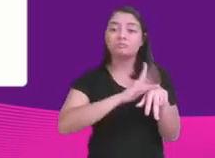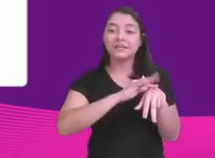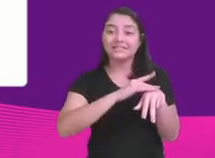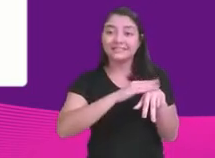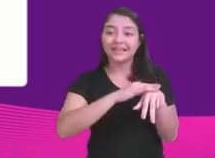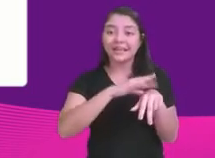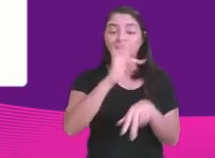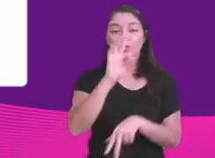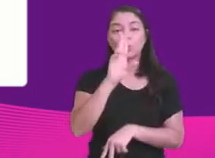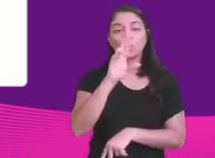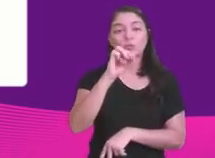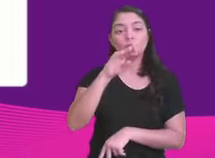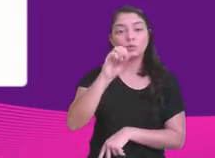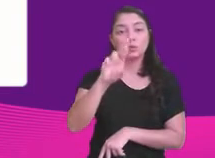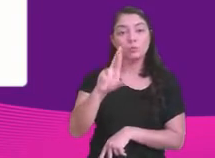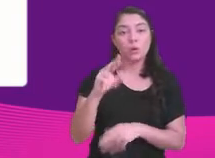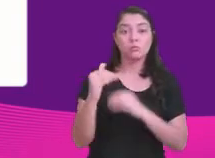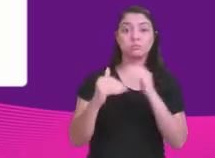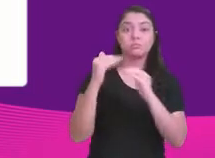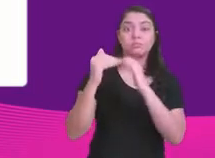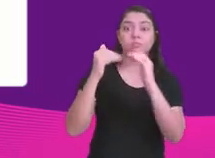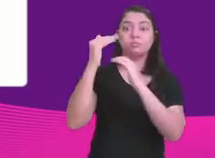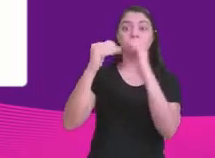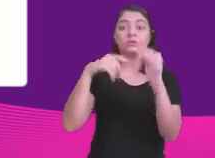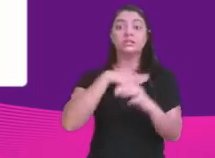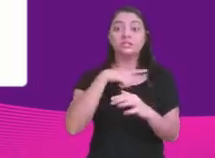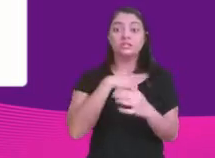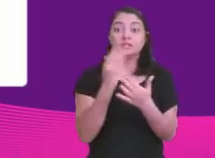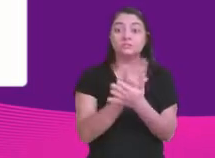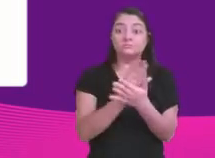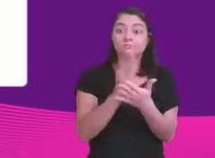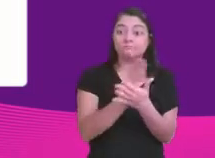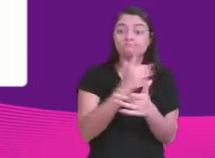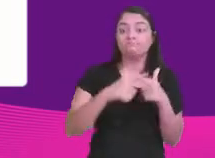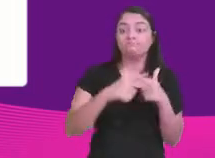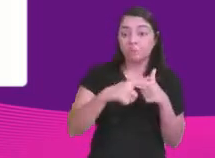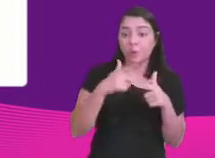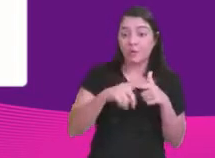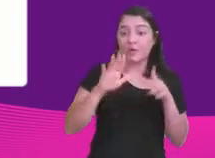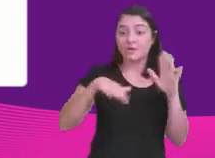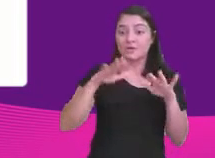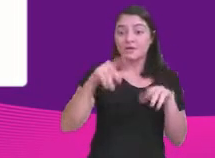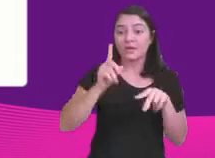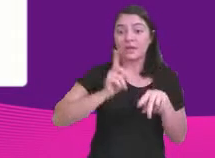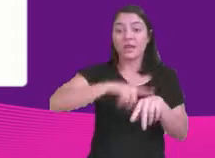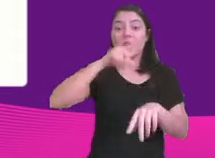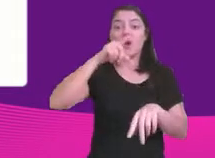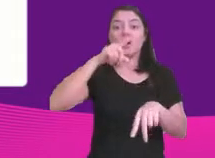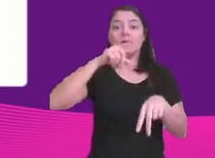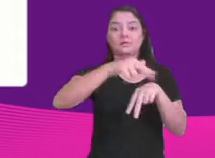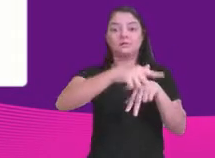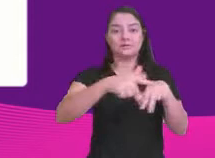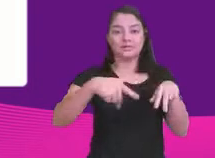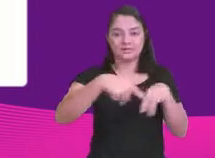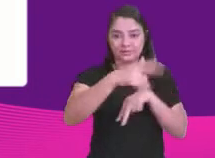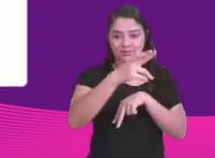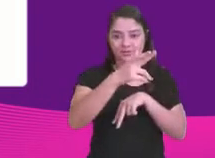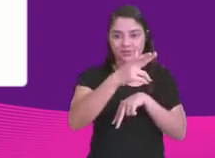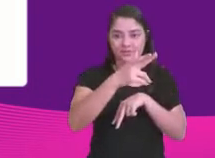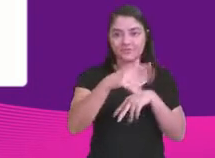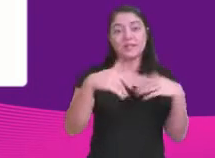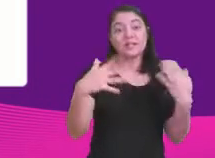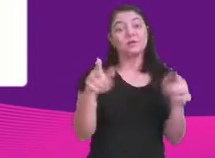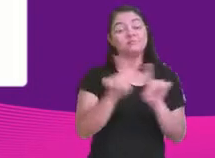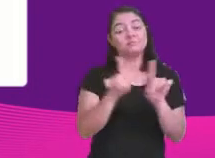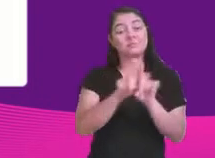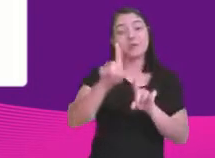tinham maior chance de recidiva local. Isto é um ponto importante, porque associado à obesidade, e nós sabemos